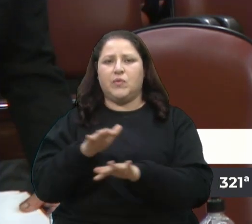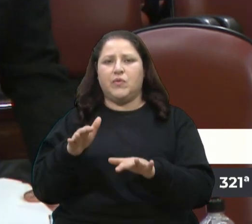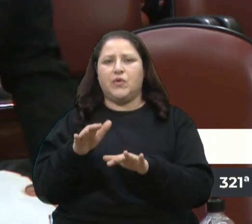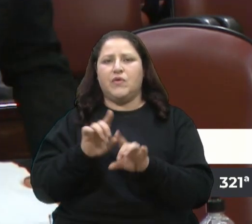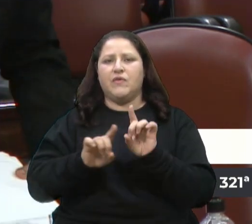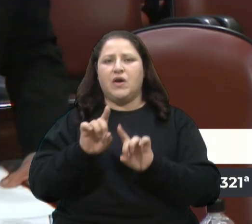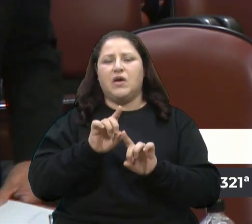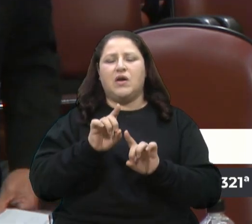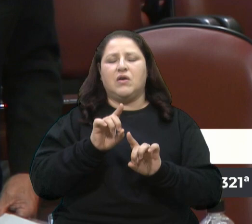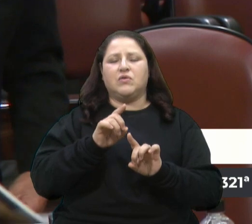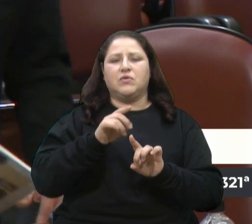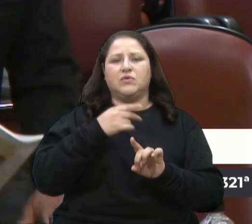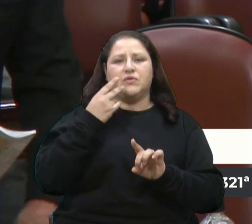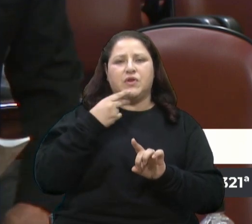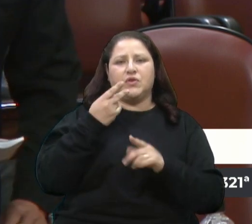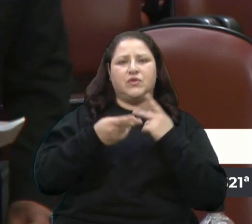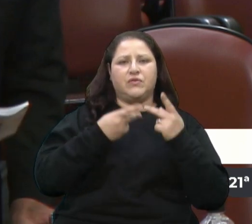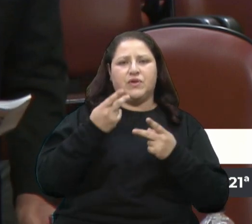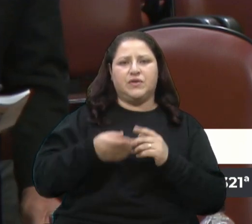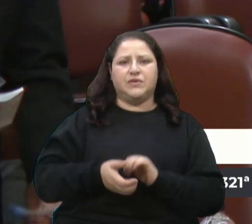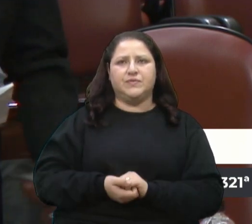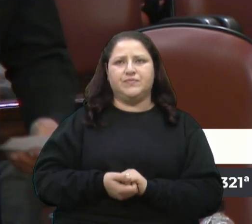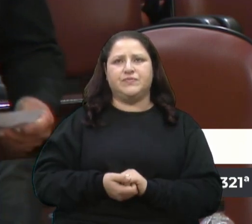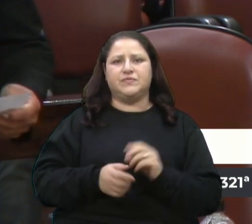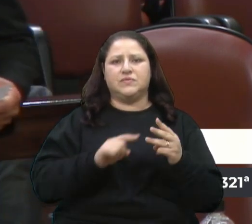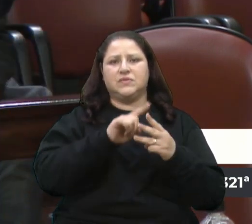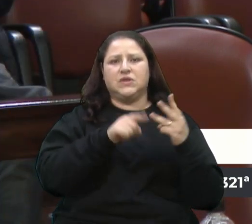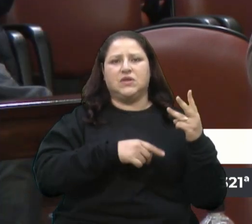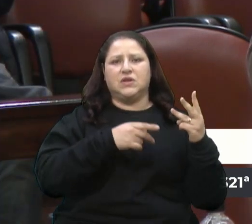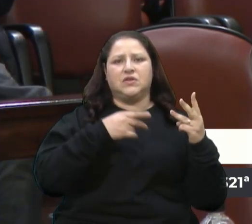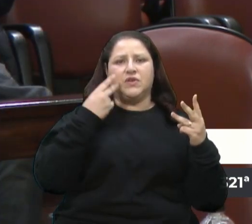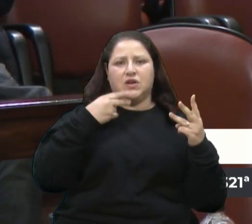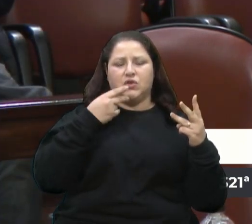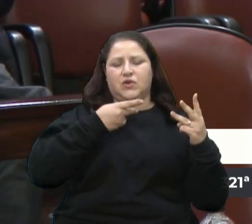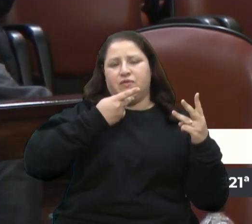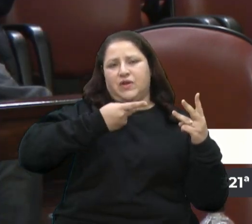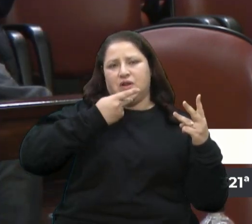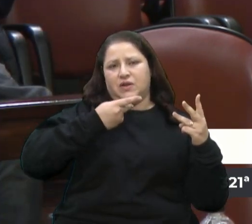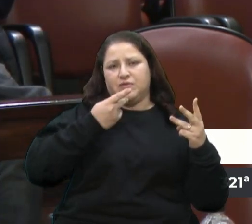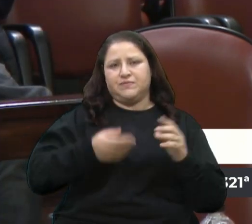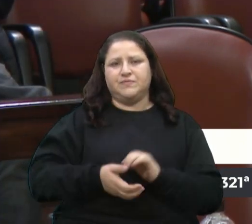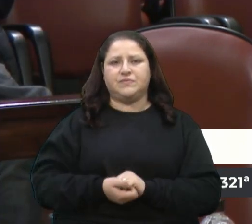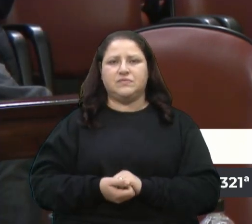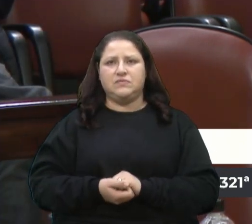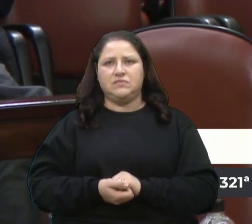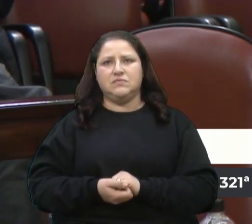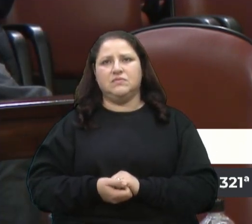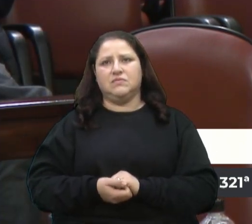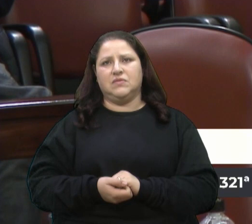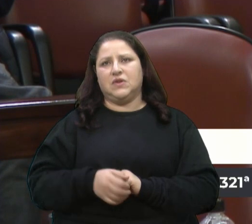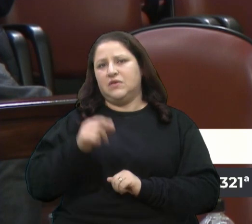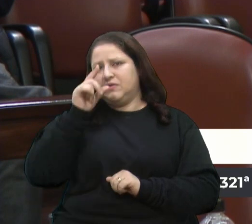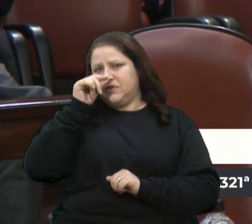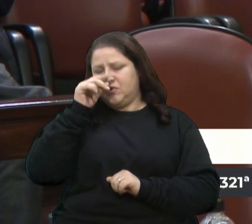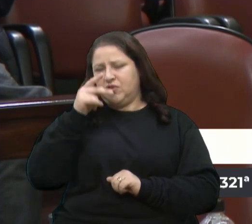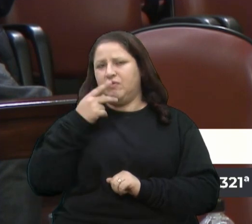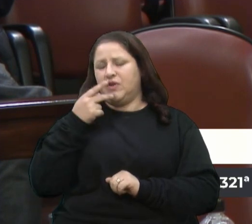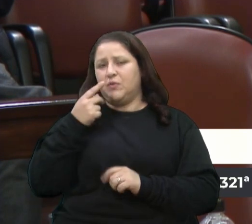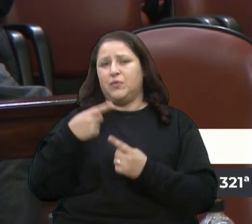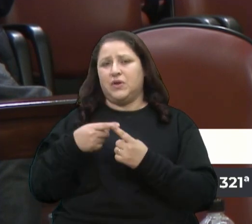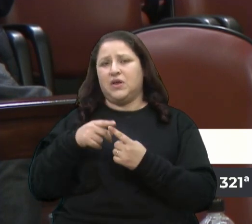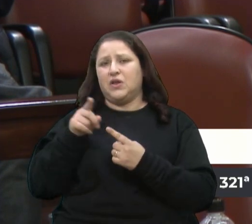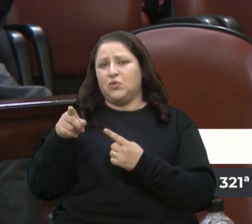vereadores. Foi aberto para 3 vereadores. Aí, vereador Fantinel, eu até falo porque eles repercutiram as